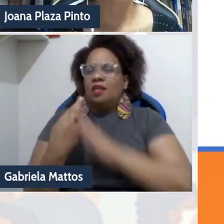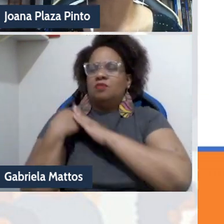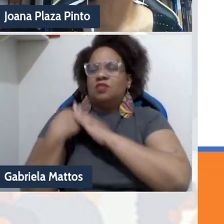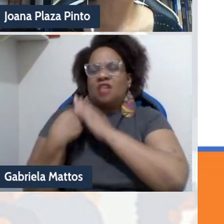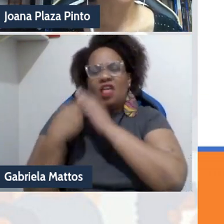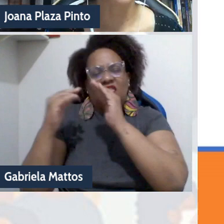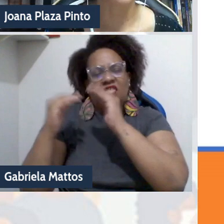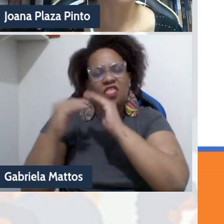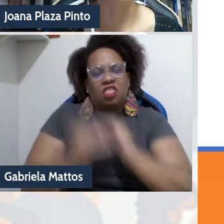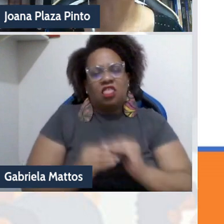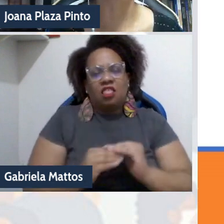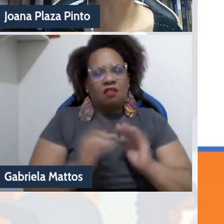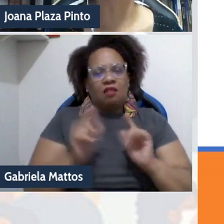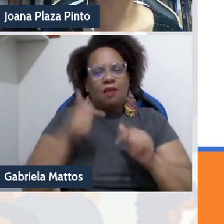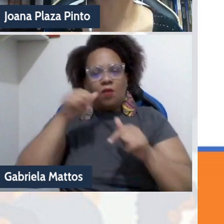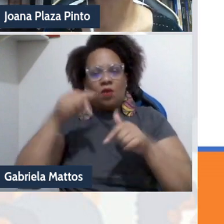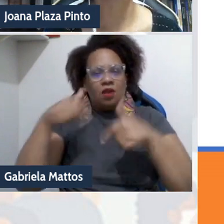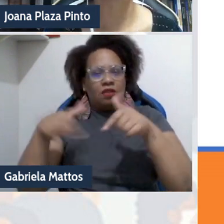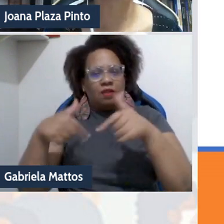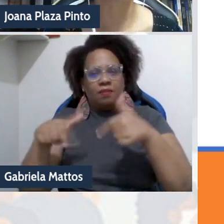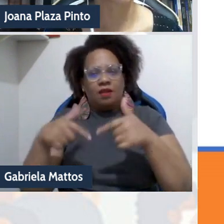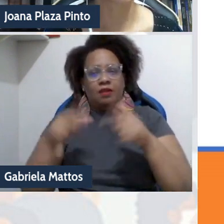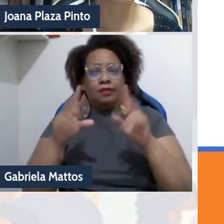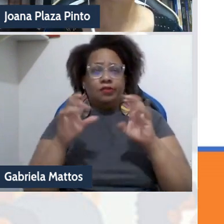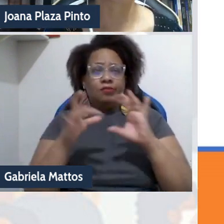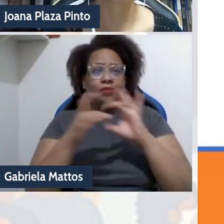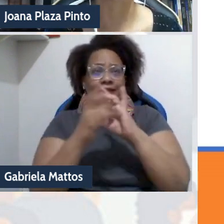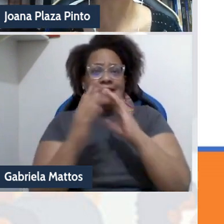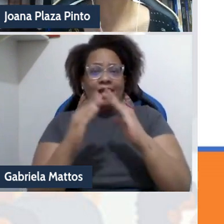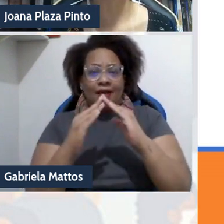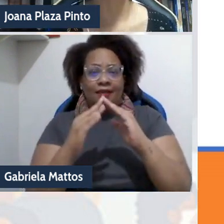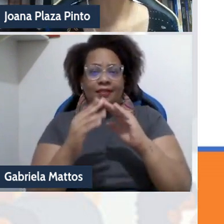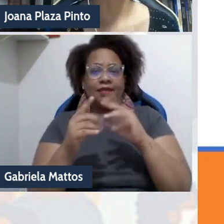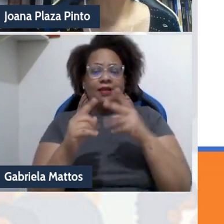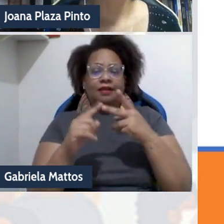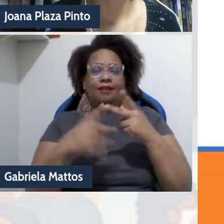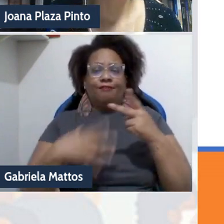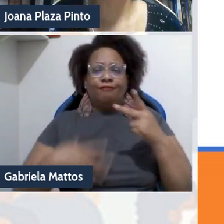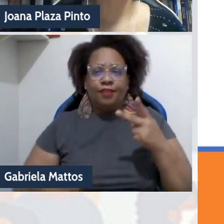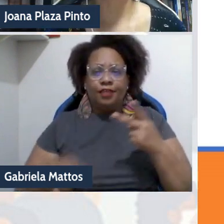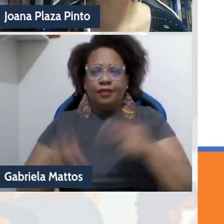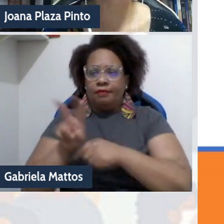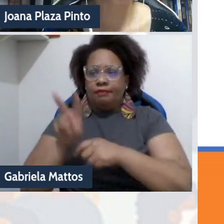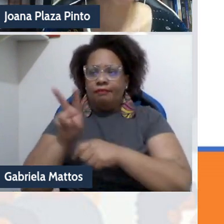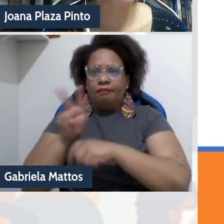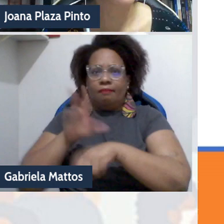vinculadas ao lar, aos filhos e etc., né?